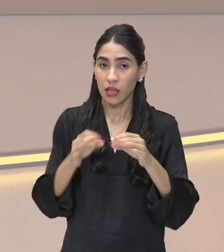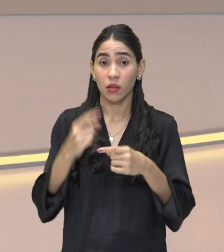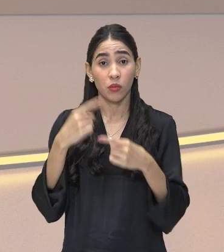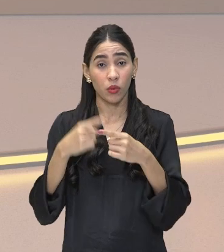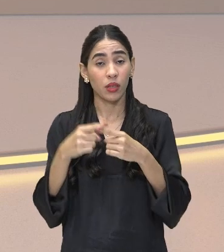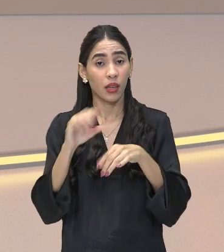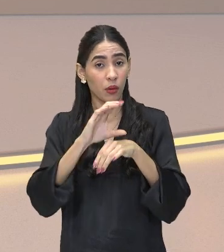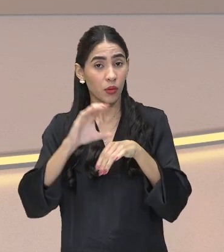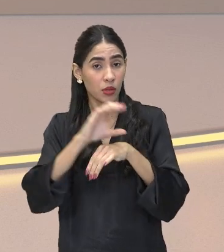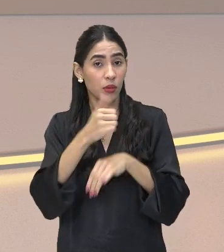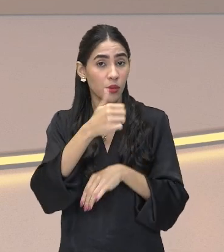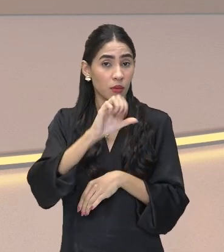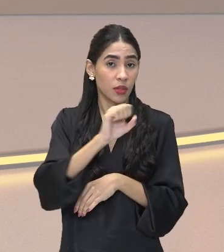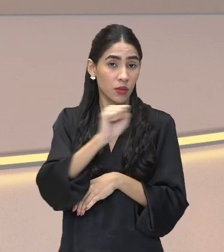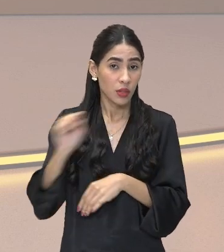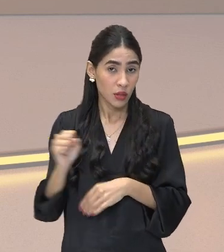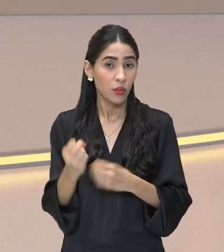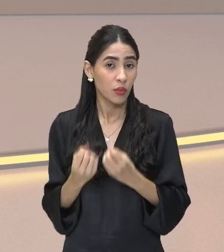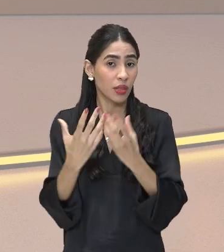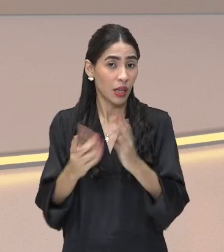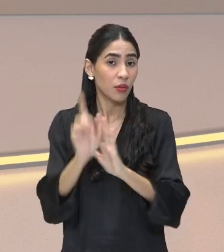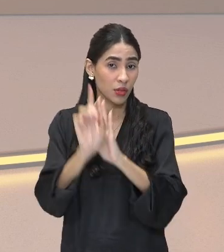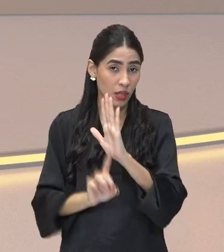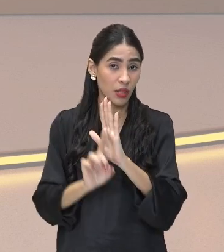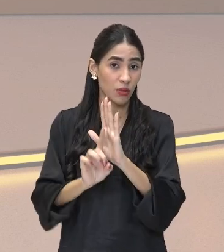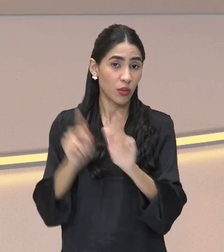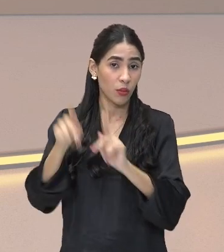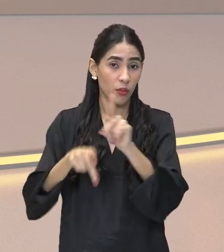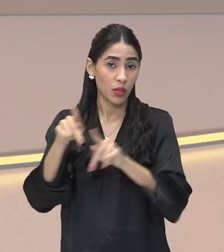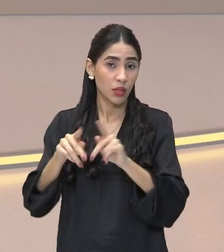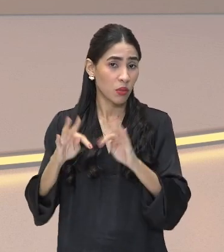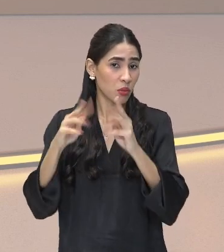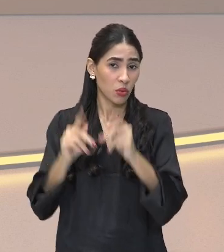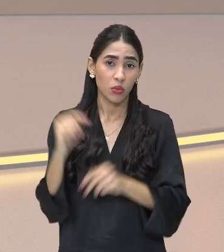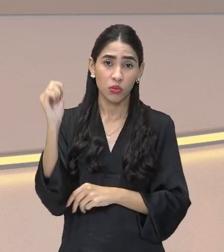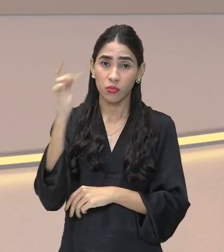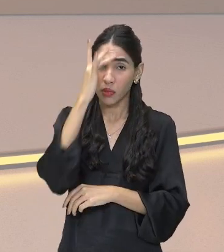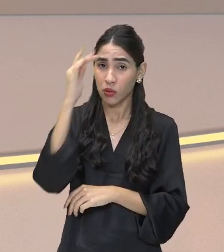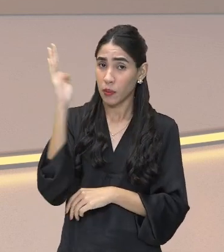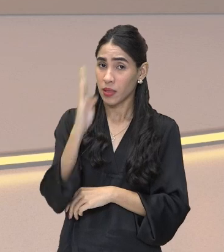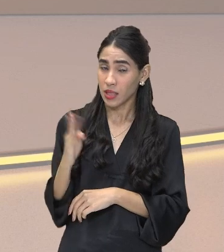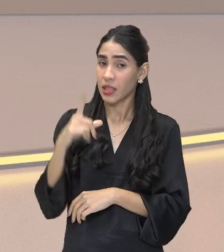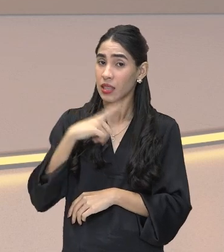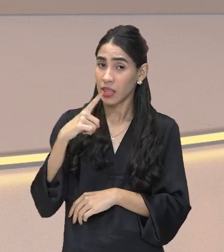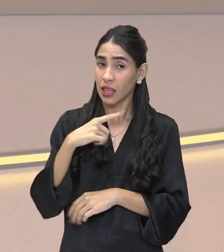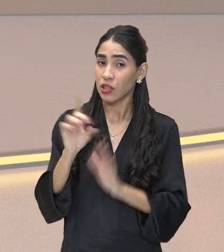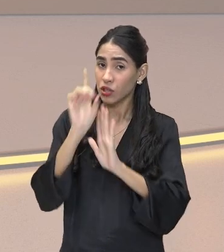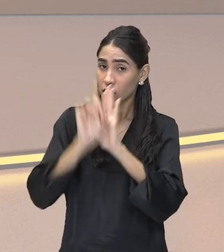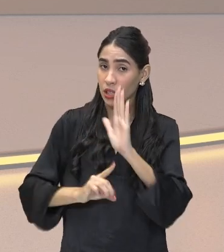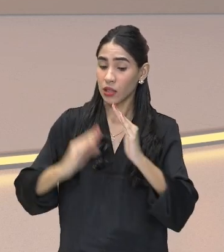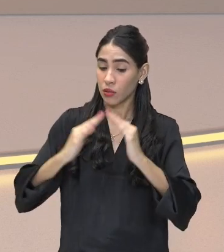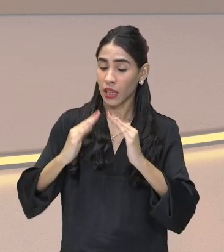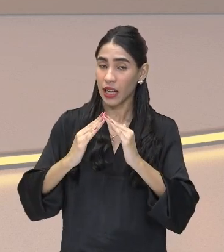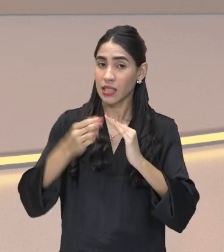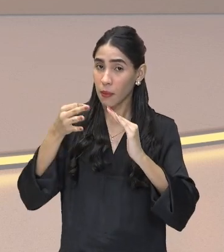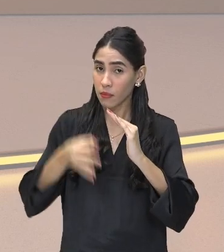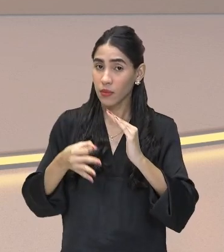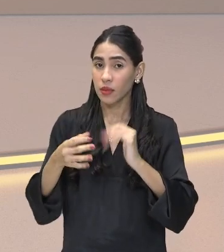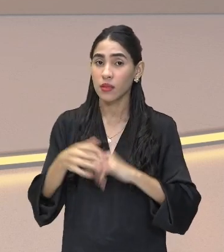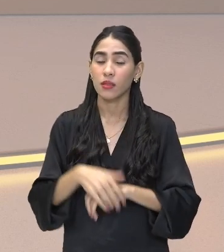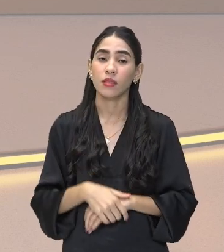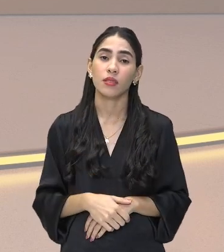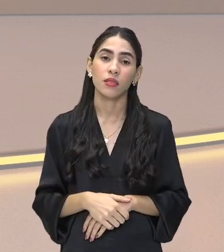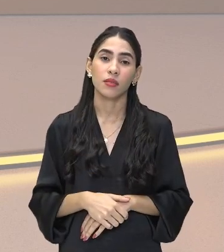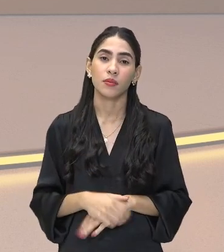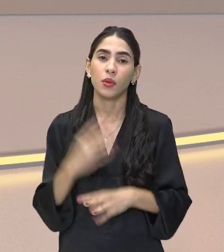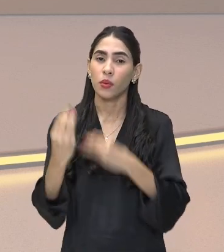Constituição também de 88 dá esse direito, né? Todo brasileiro tem direito à moradia, uma moradia digna. Como é que